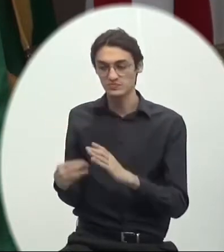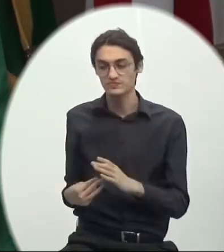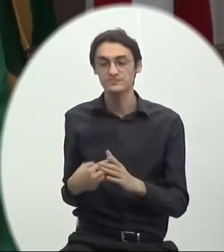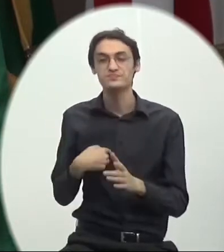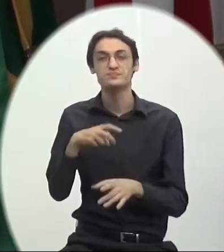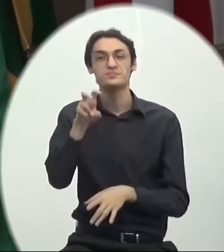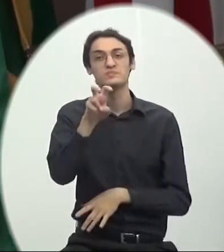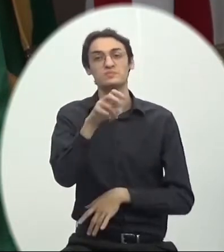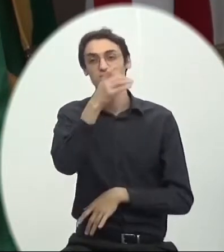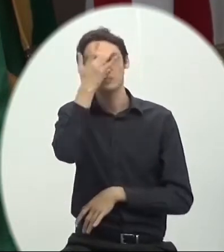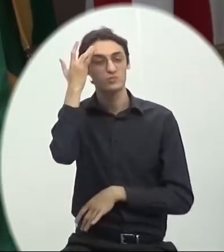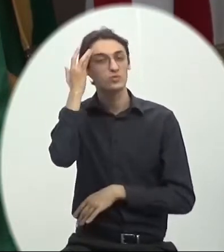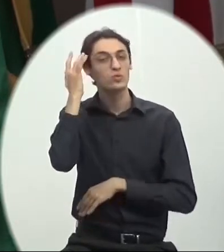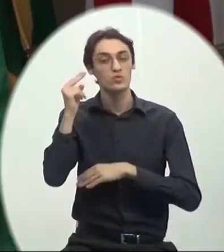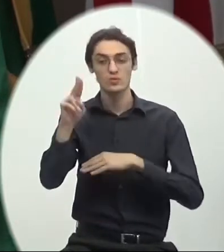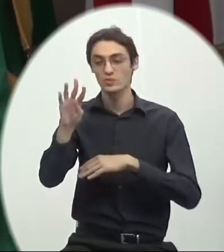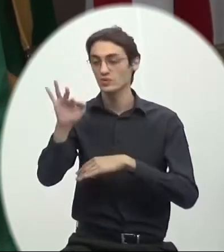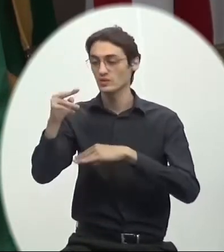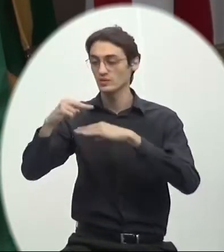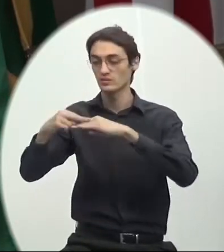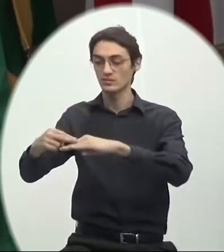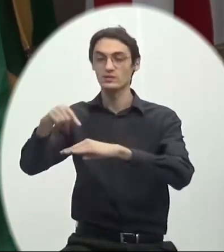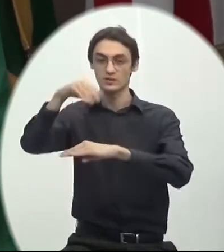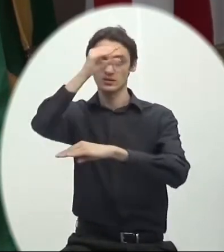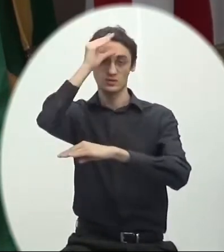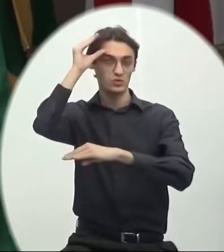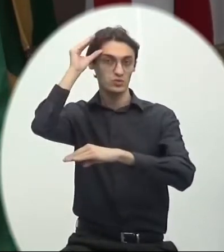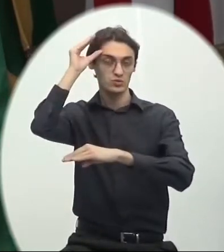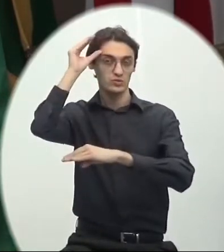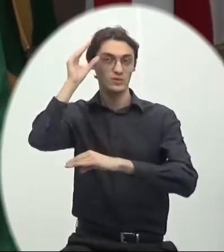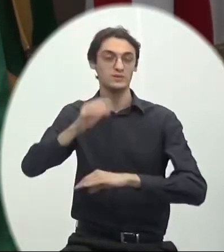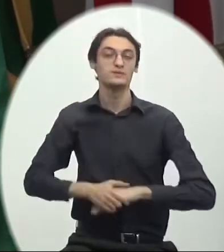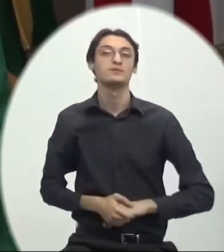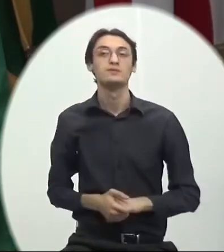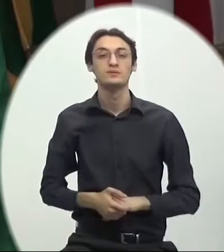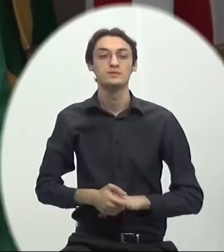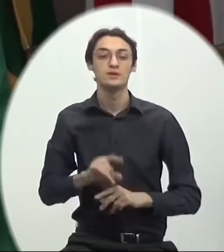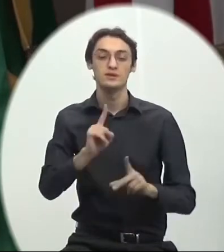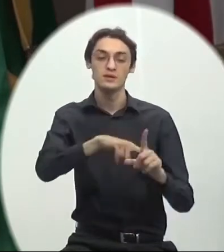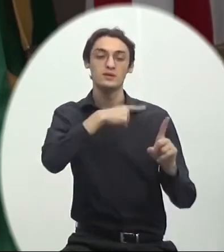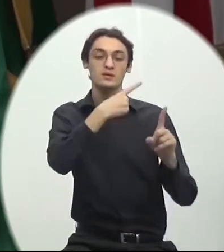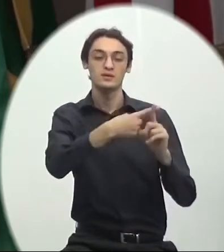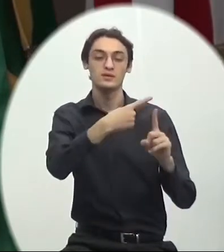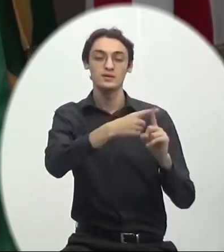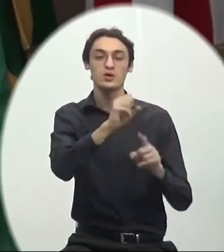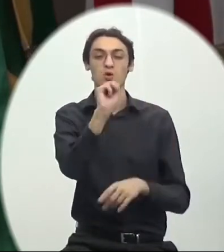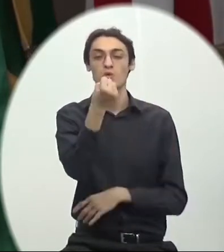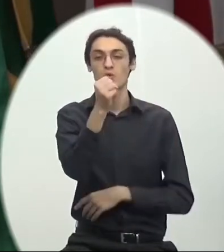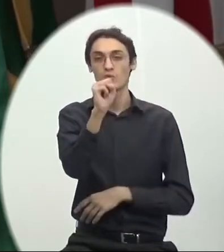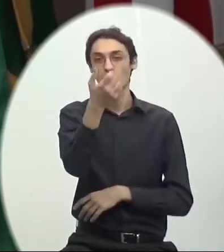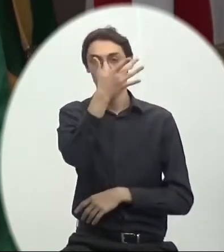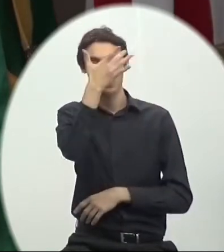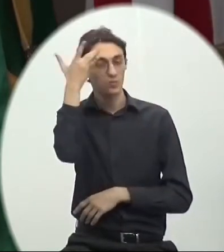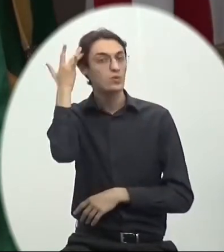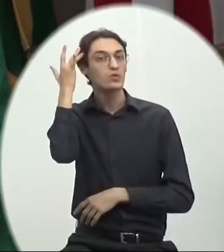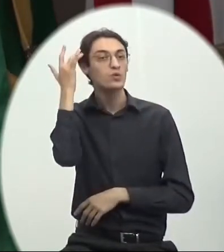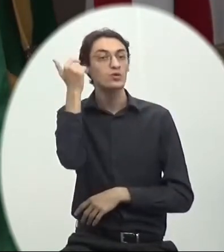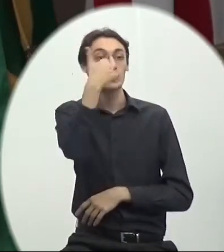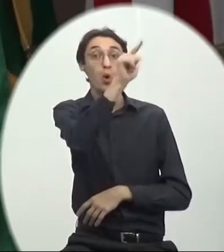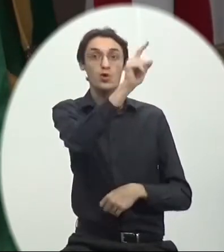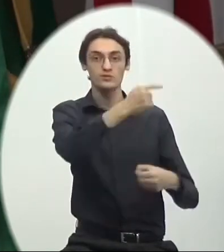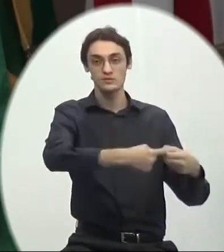5 pessoas na UTI em Criciúma e mais 8 pessoas de fora,